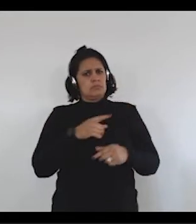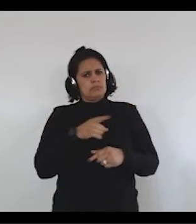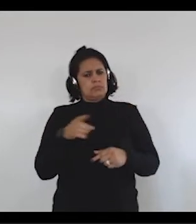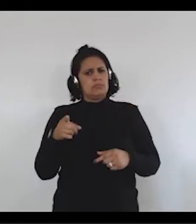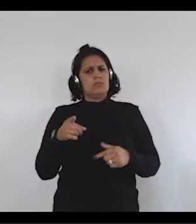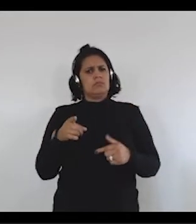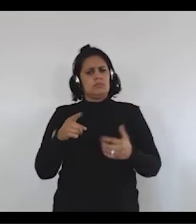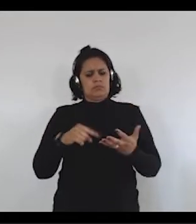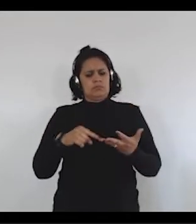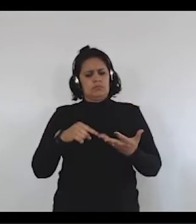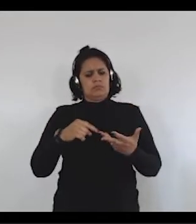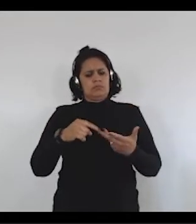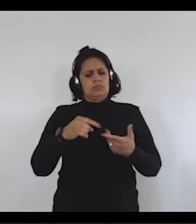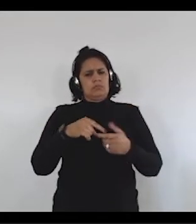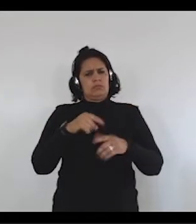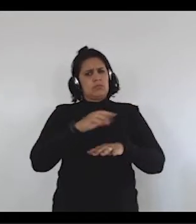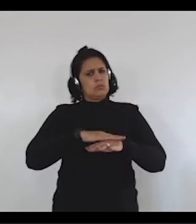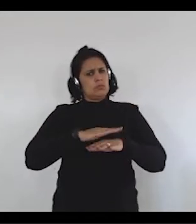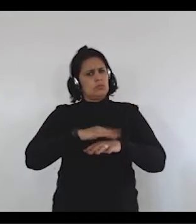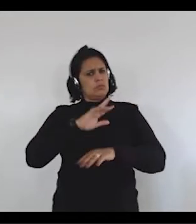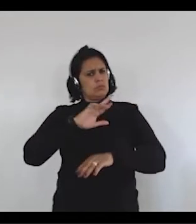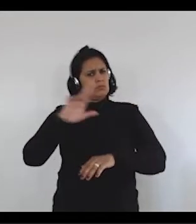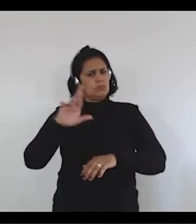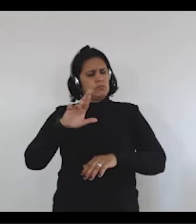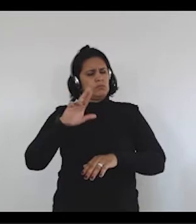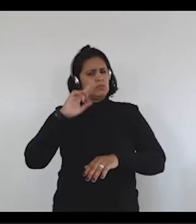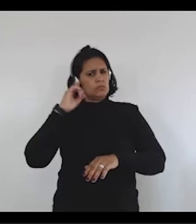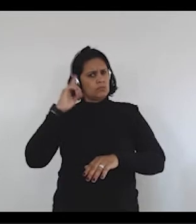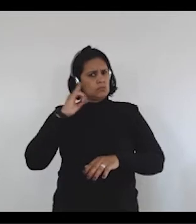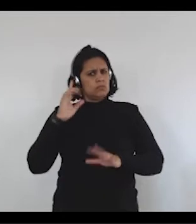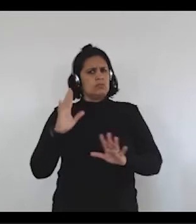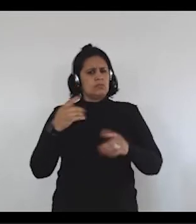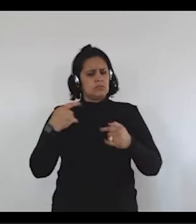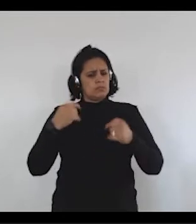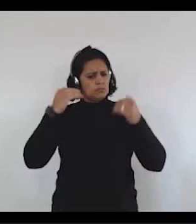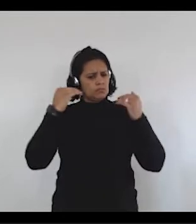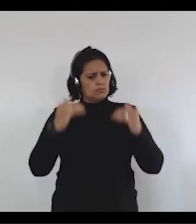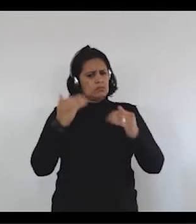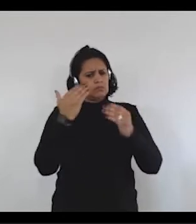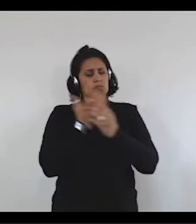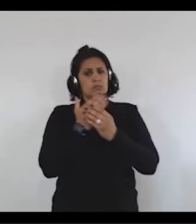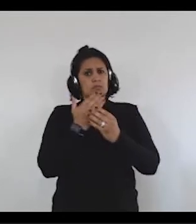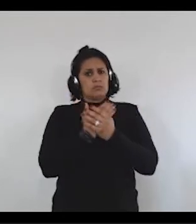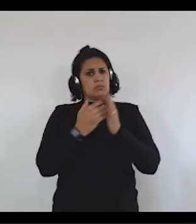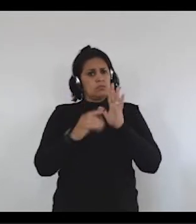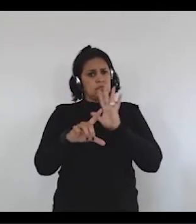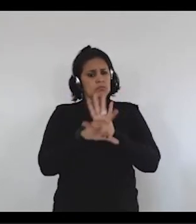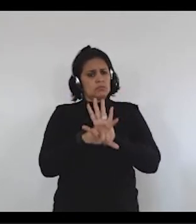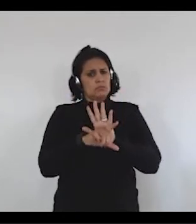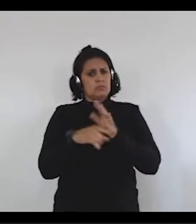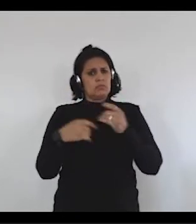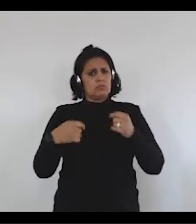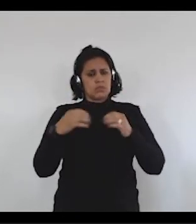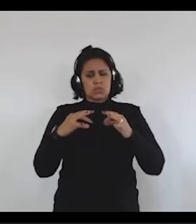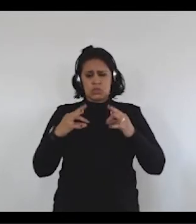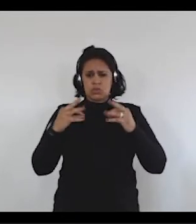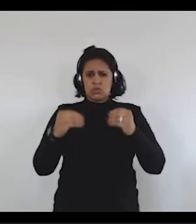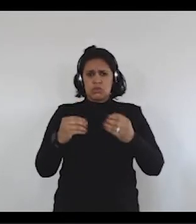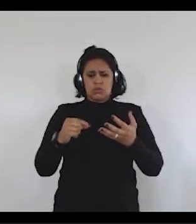essas prerrogativas, que respeitem o devido processo legal e que a condução de todos